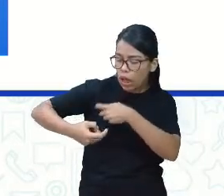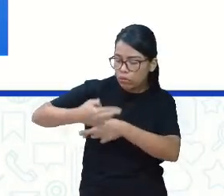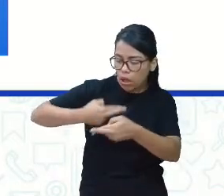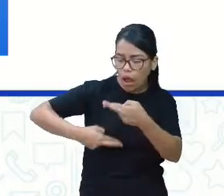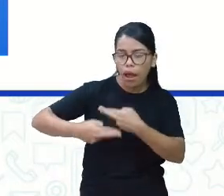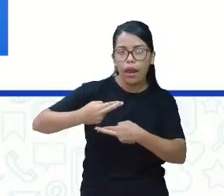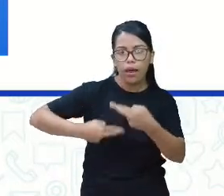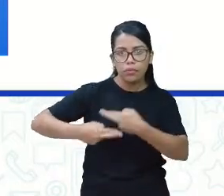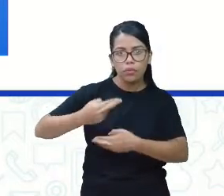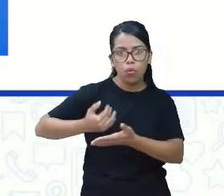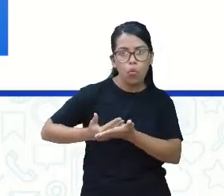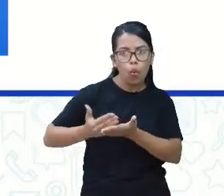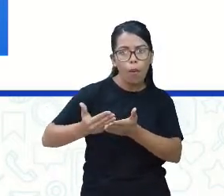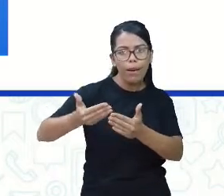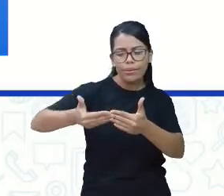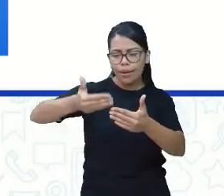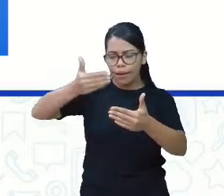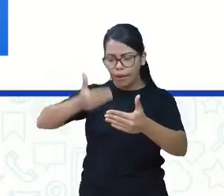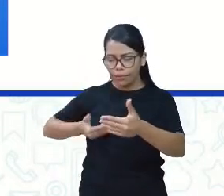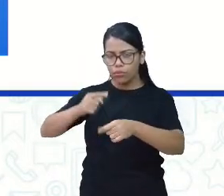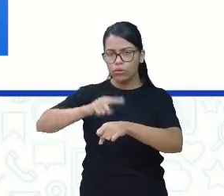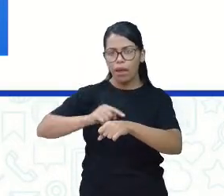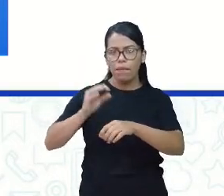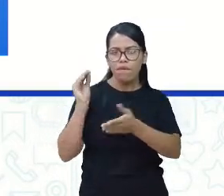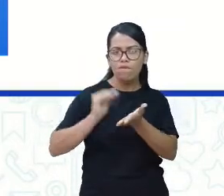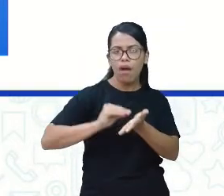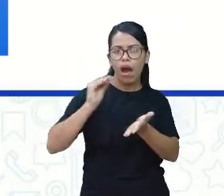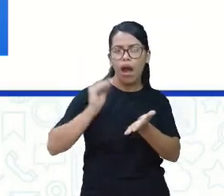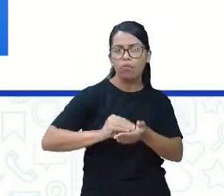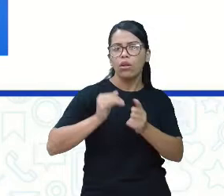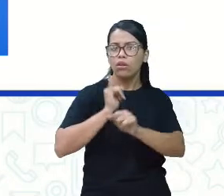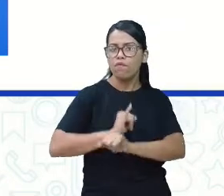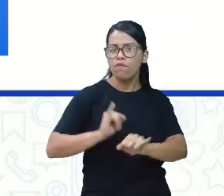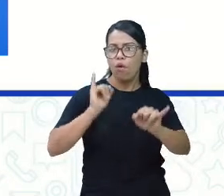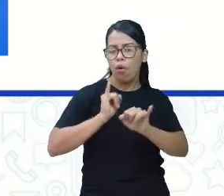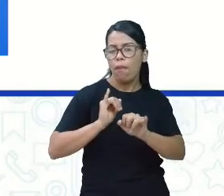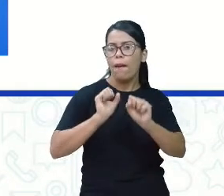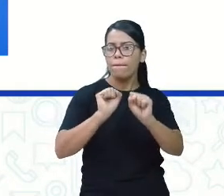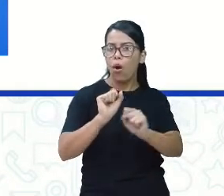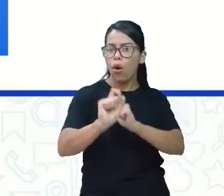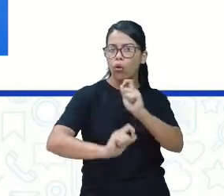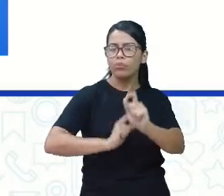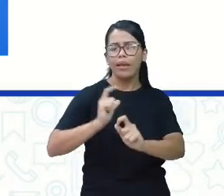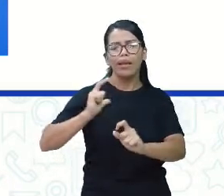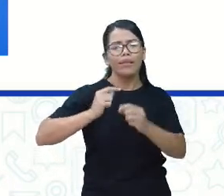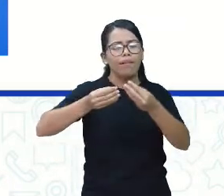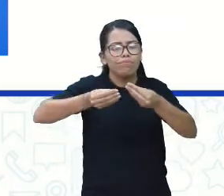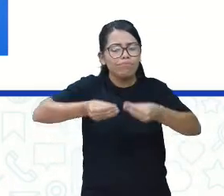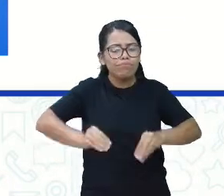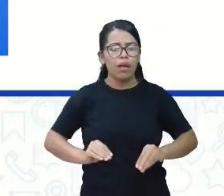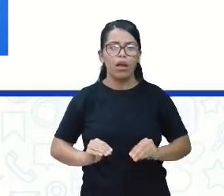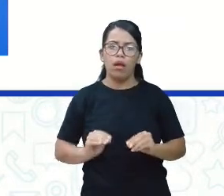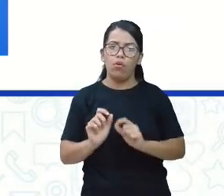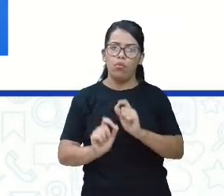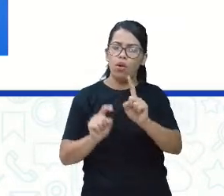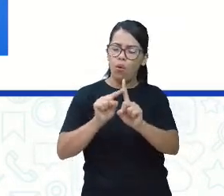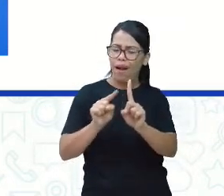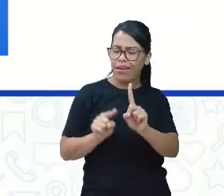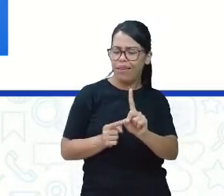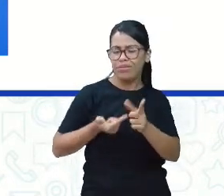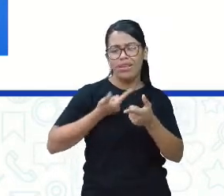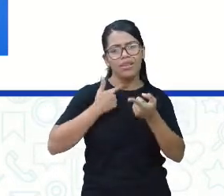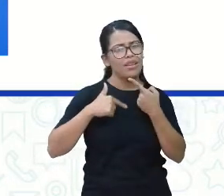iniciada precocemente e falta de informação, podem acarretar consequências como uma gravidez